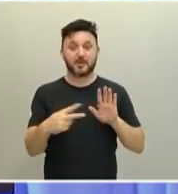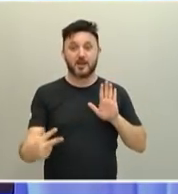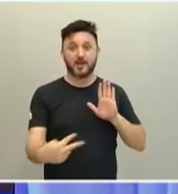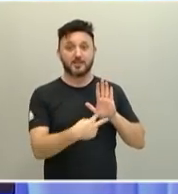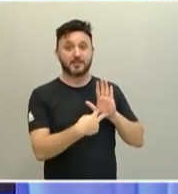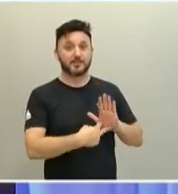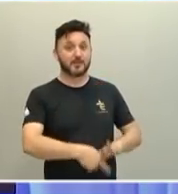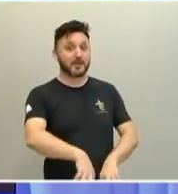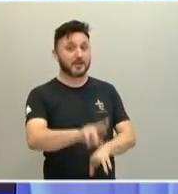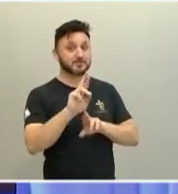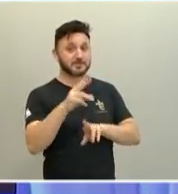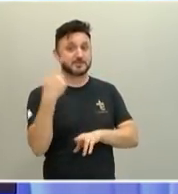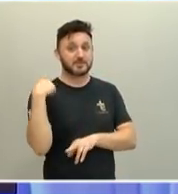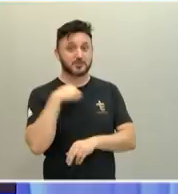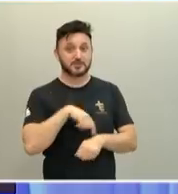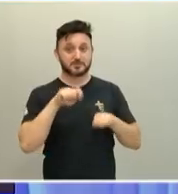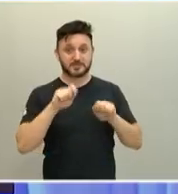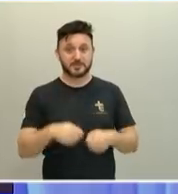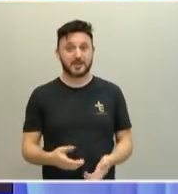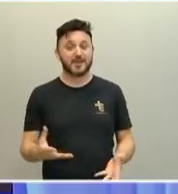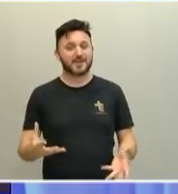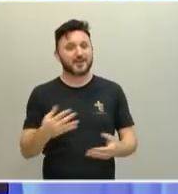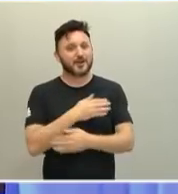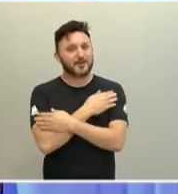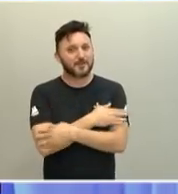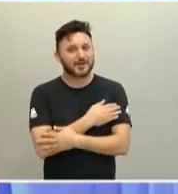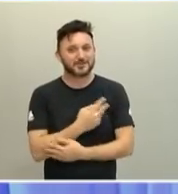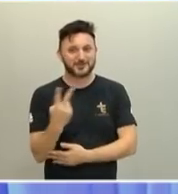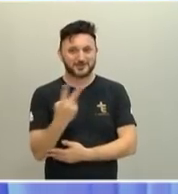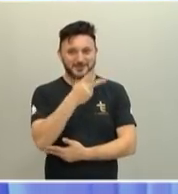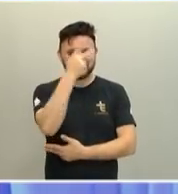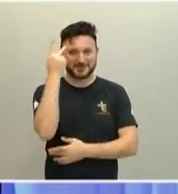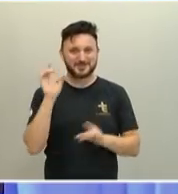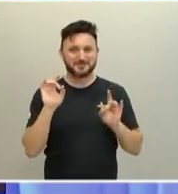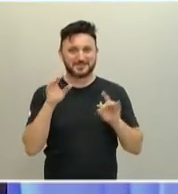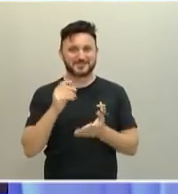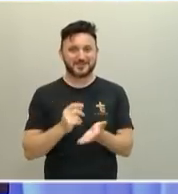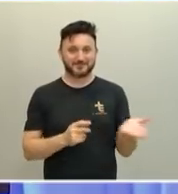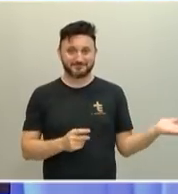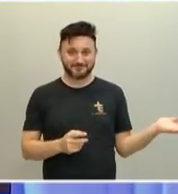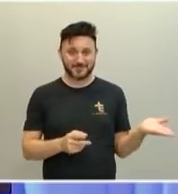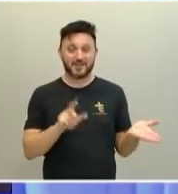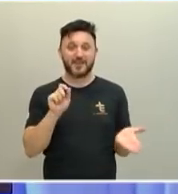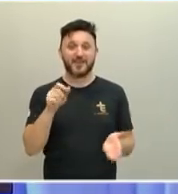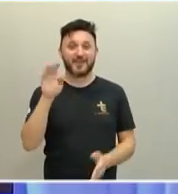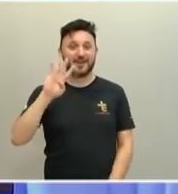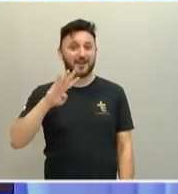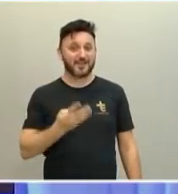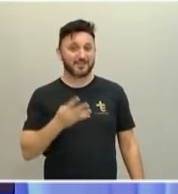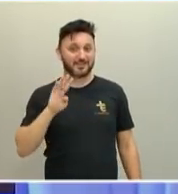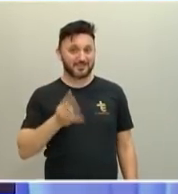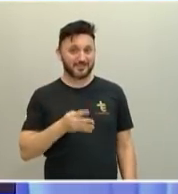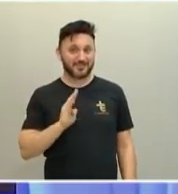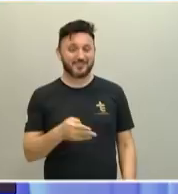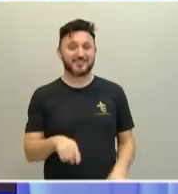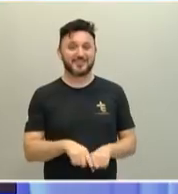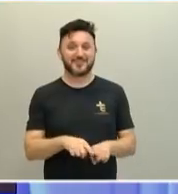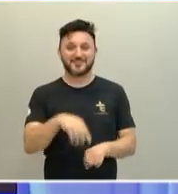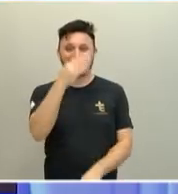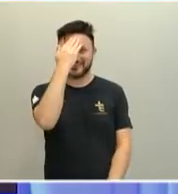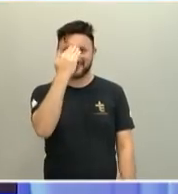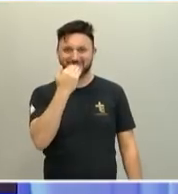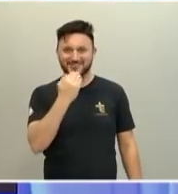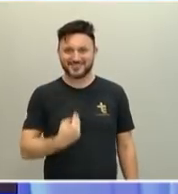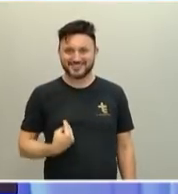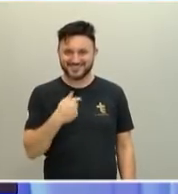esperança que é preciso que a gente se revista. Eu tenho a alegria de poder comunicar a você agora a palavra de